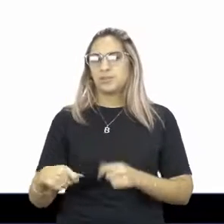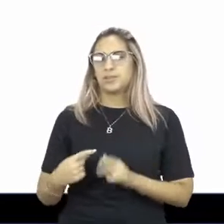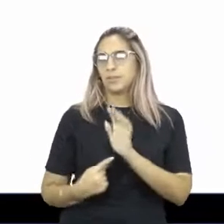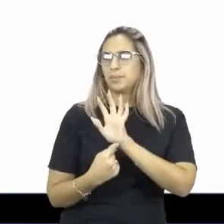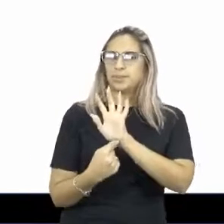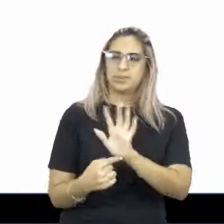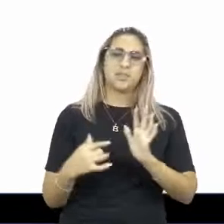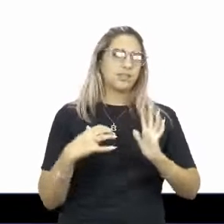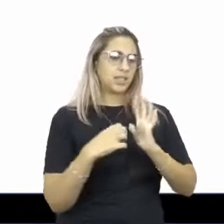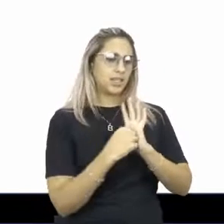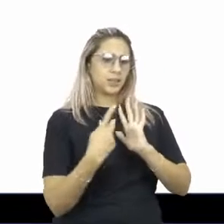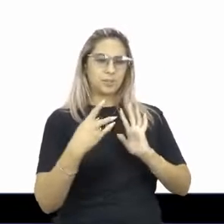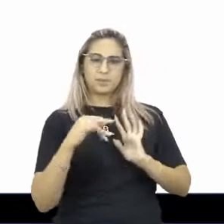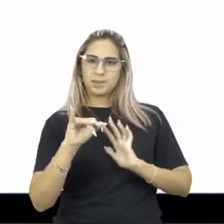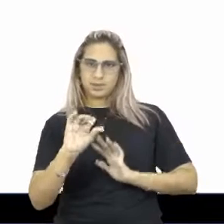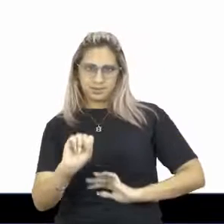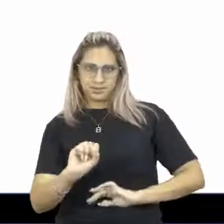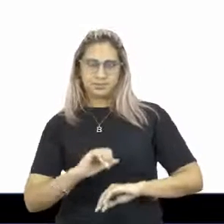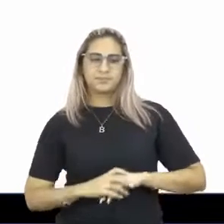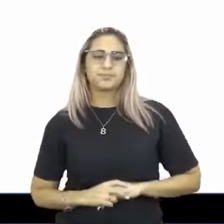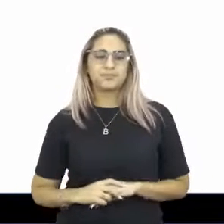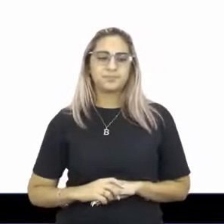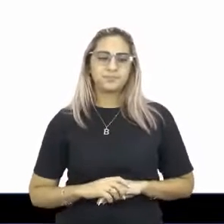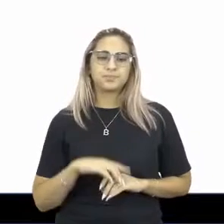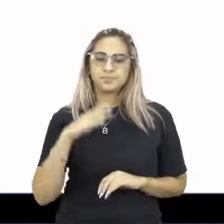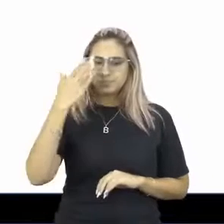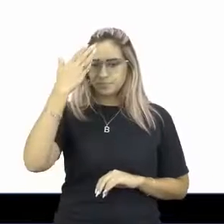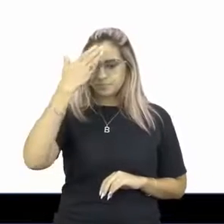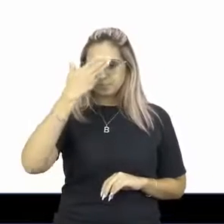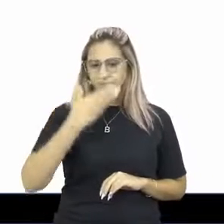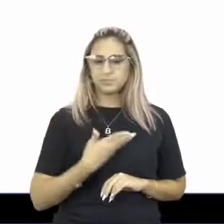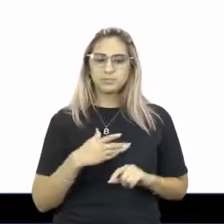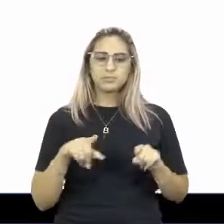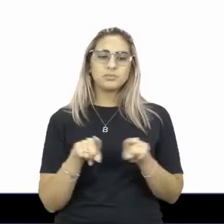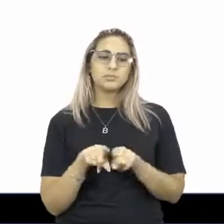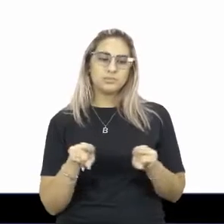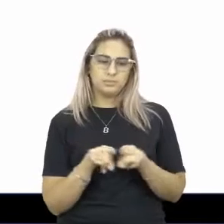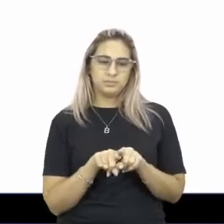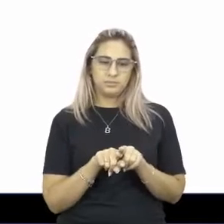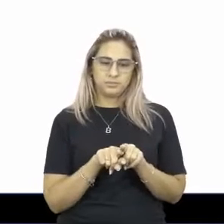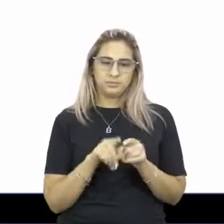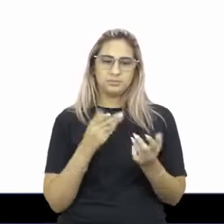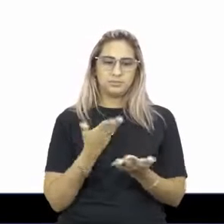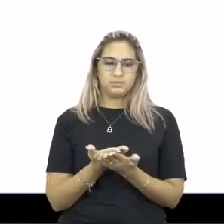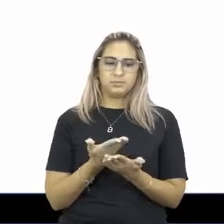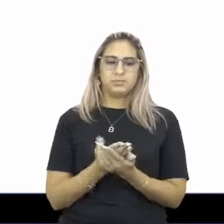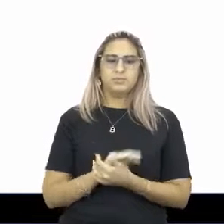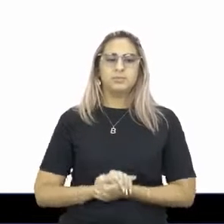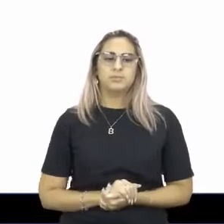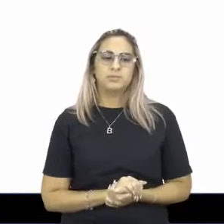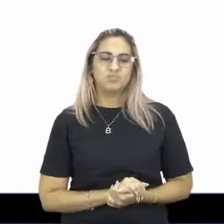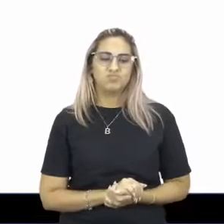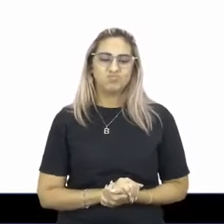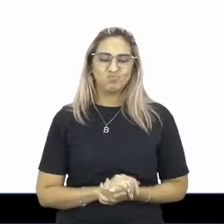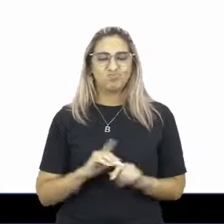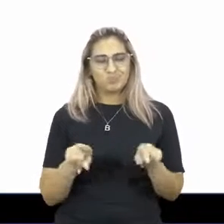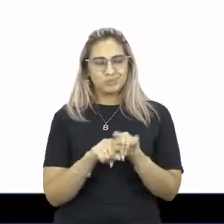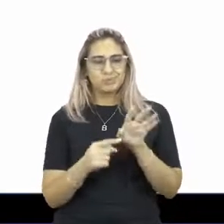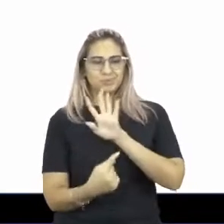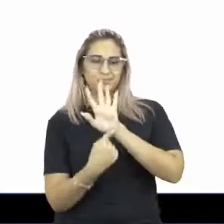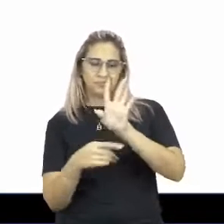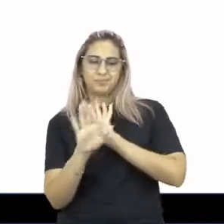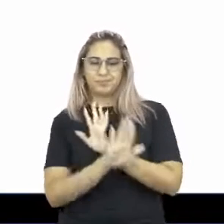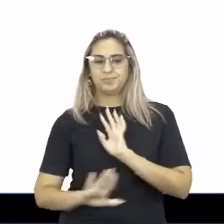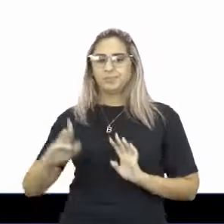apresentar a inscrição no PIS. E precisa apresentar o comprovante de residência e um comprovante da sua escolaridade. Também a gente informa que o